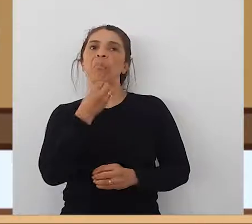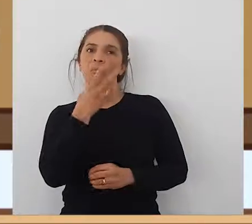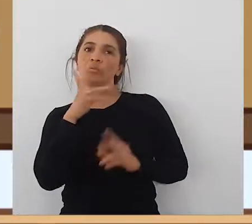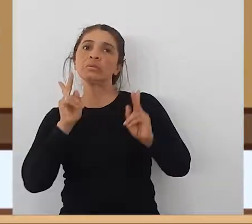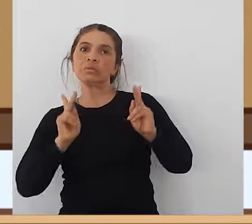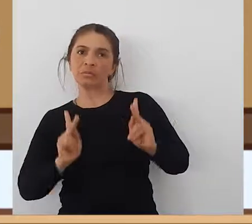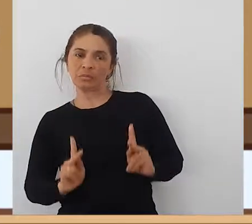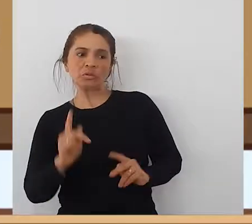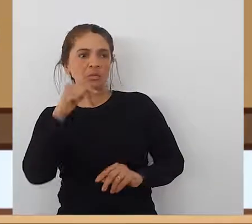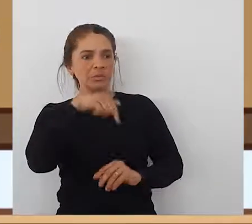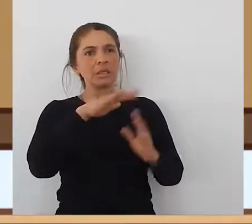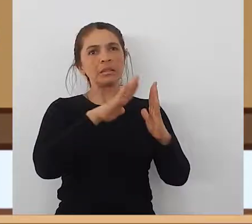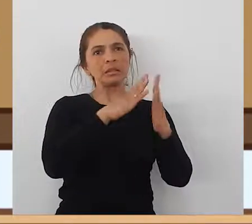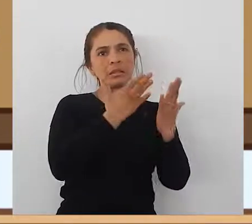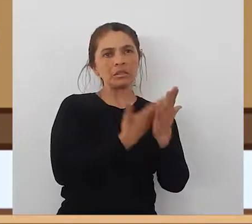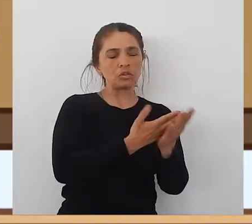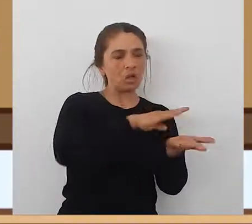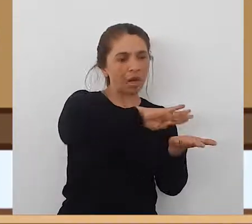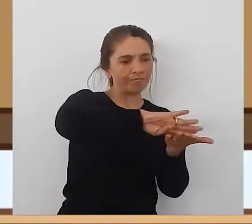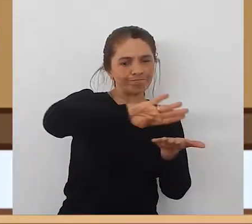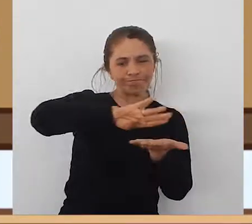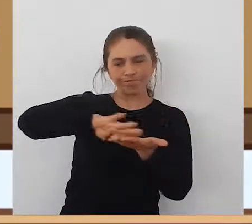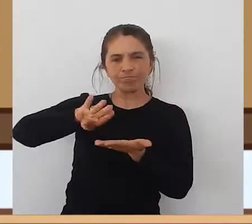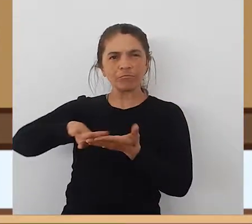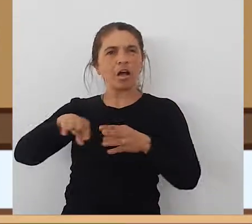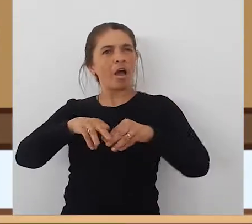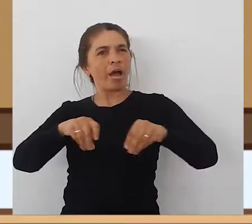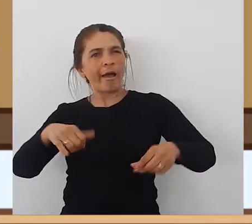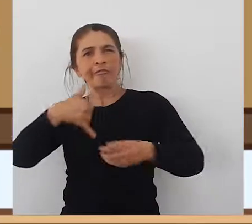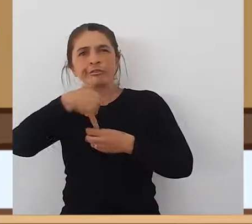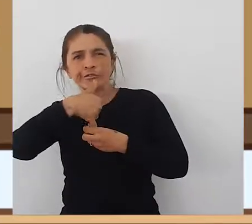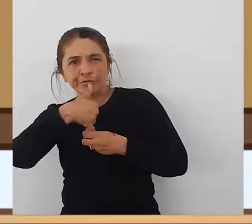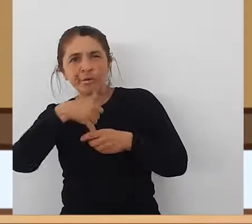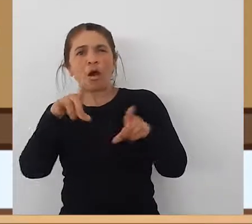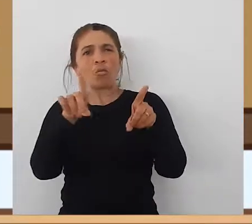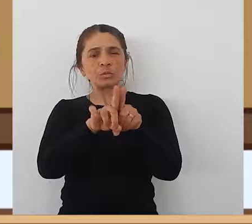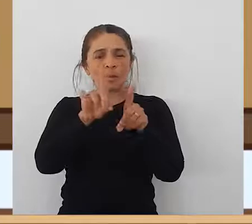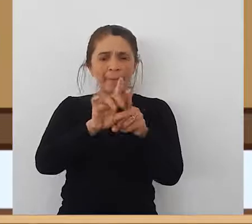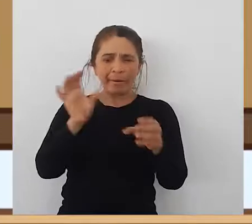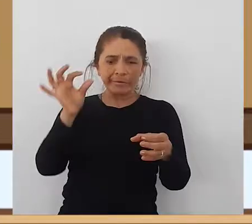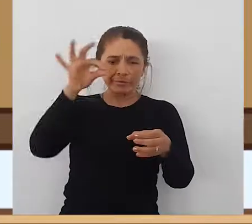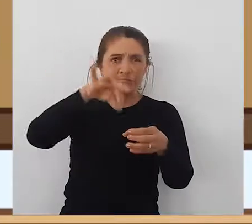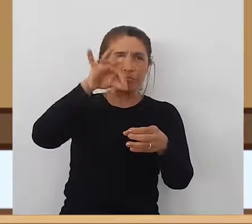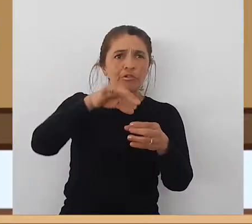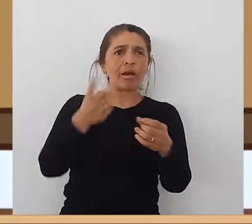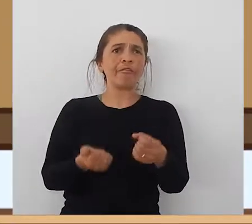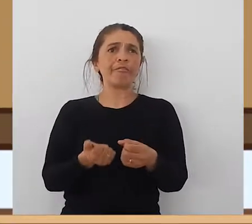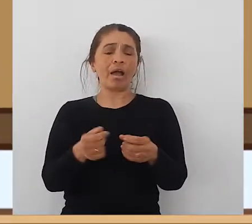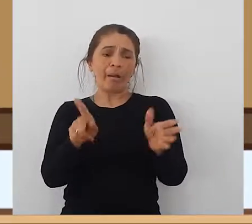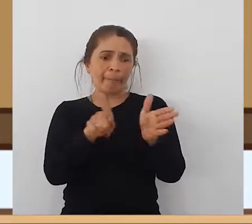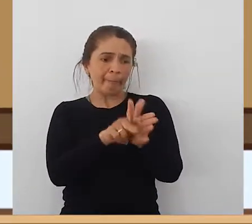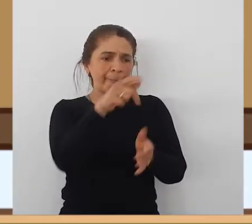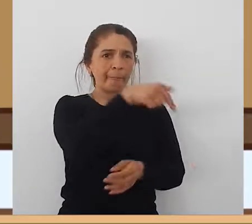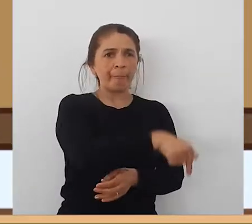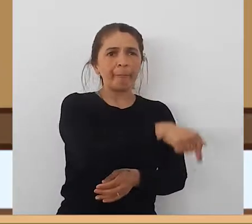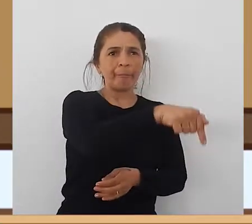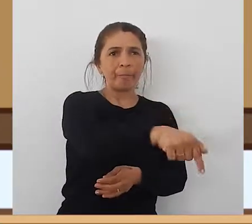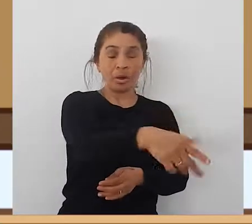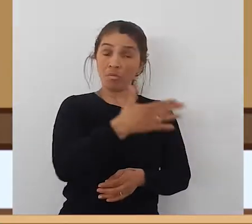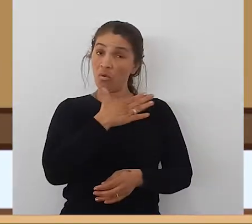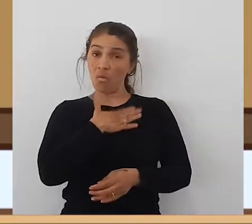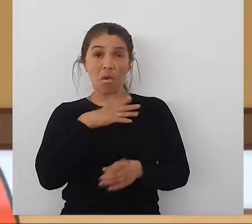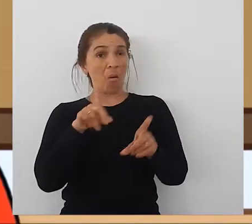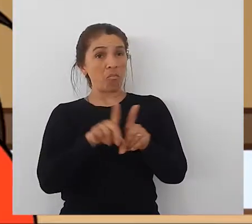Muitas pessoas aqui na escola descartam a erva de chimarrão e a borra de café nos recipientes apropriados. Eu mesmo